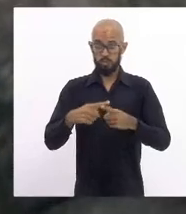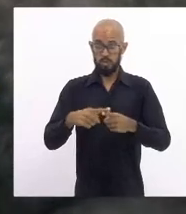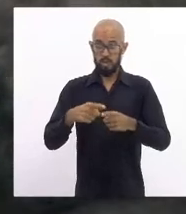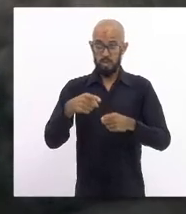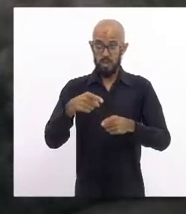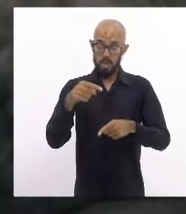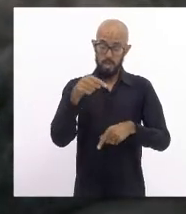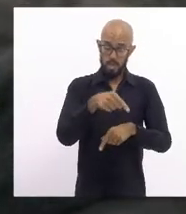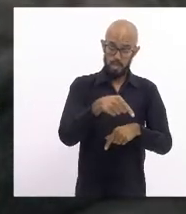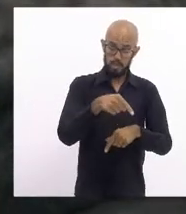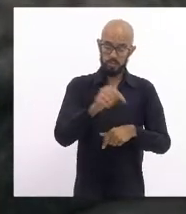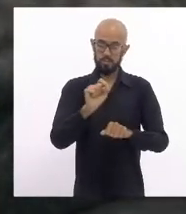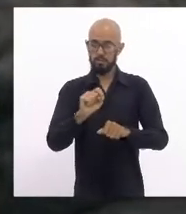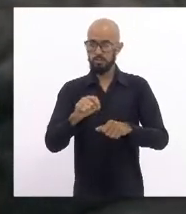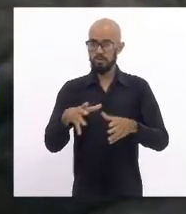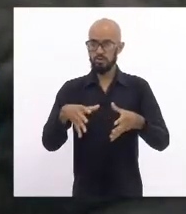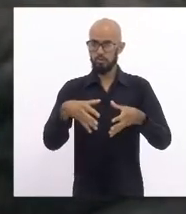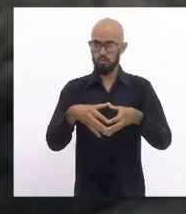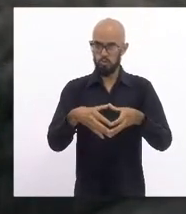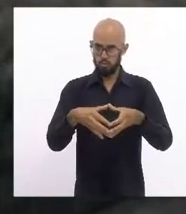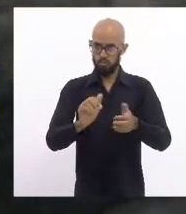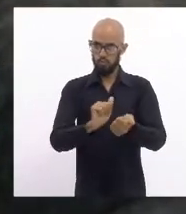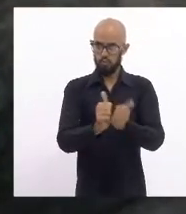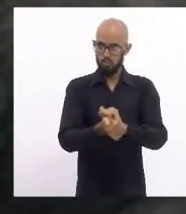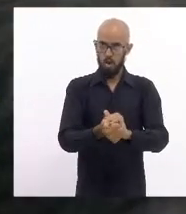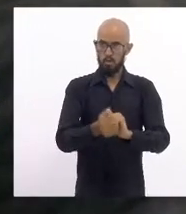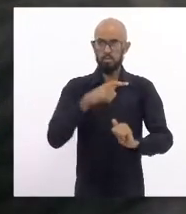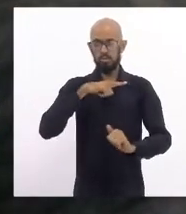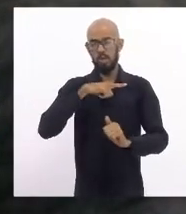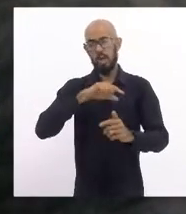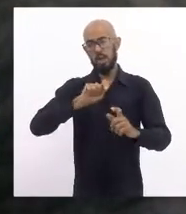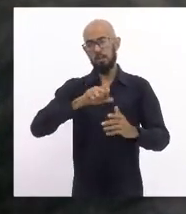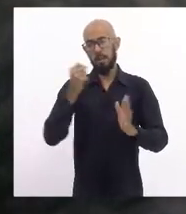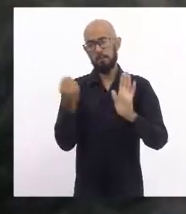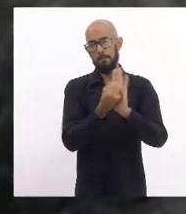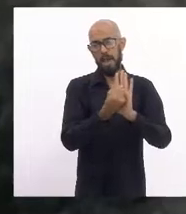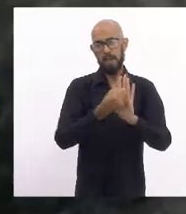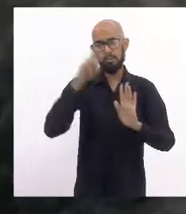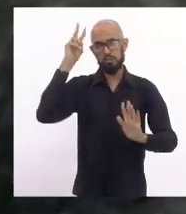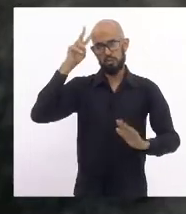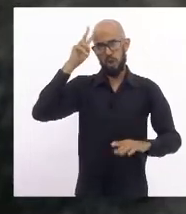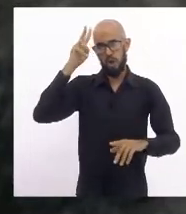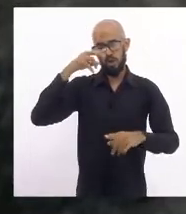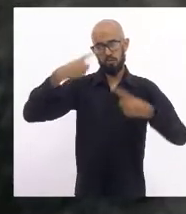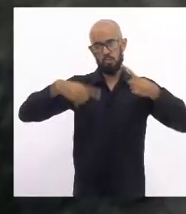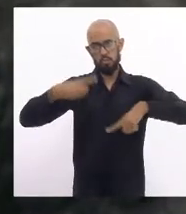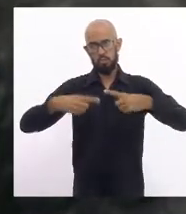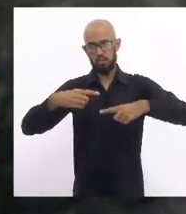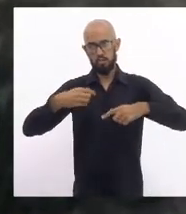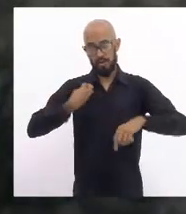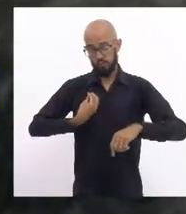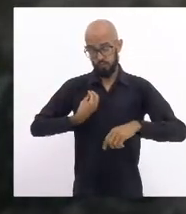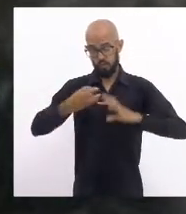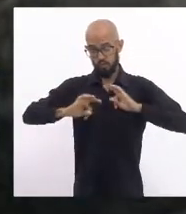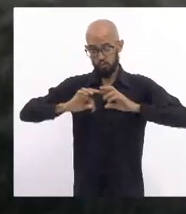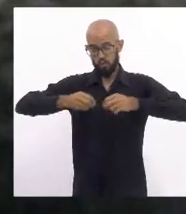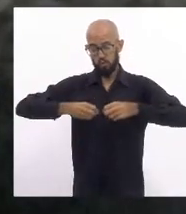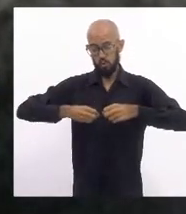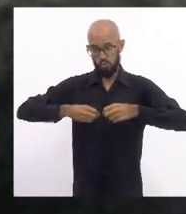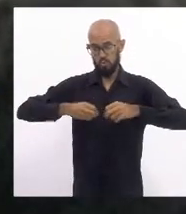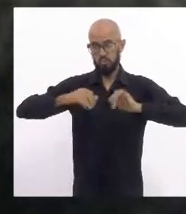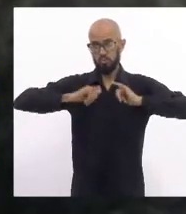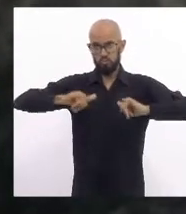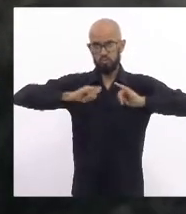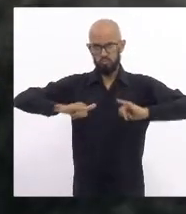uma representação histórica e política e na vida de todos aqueles que militam no Estado do Rio de Janeiro.